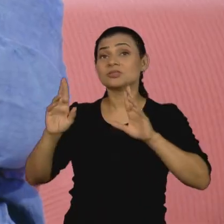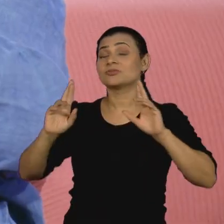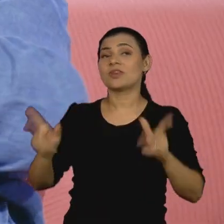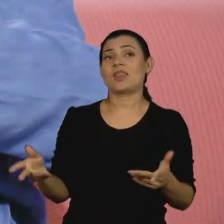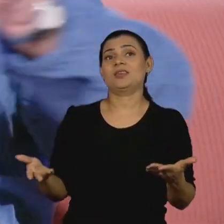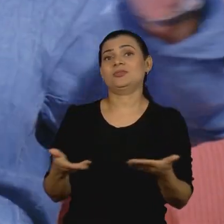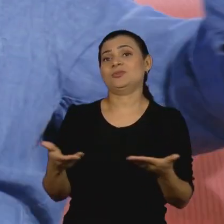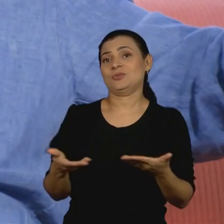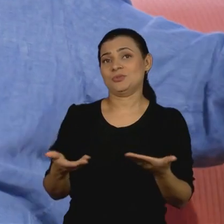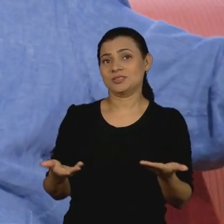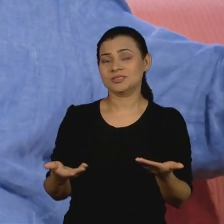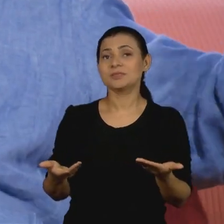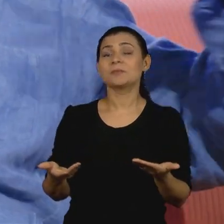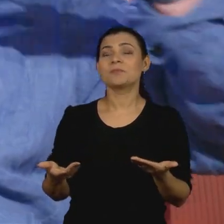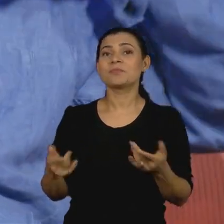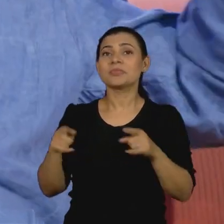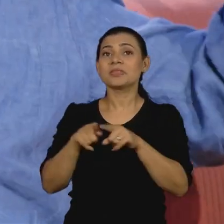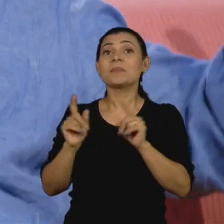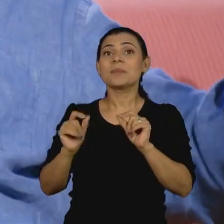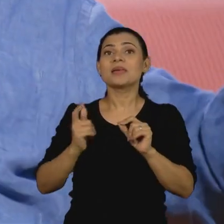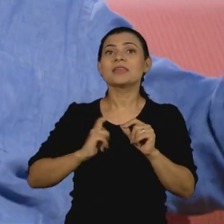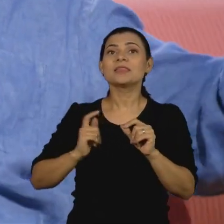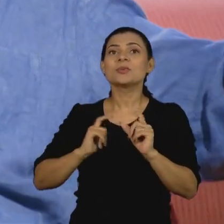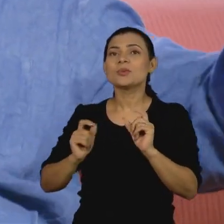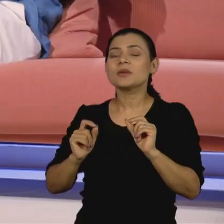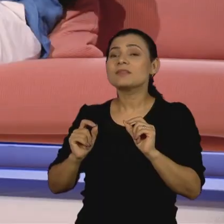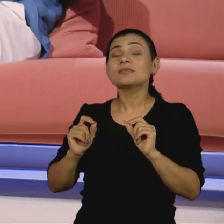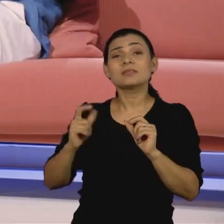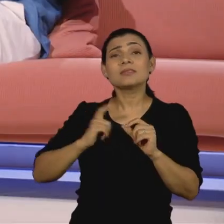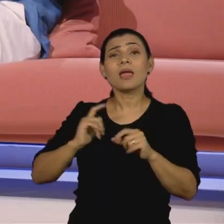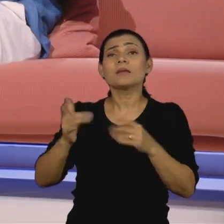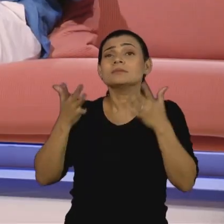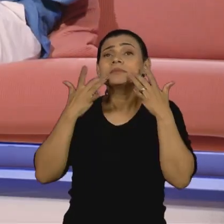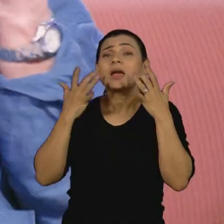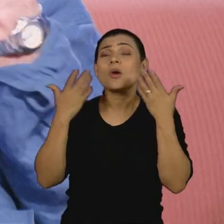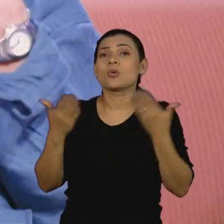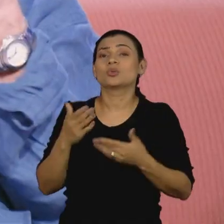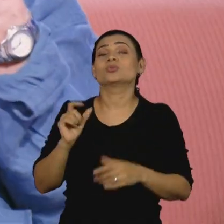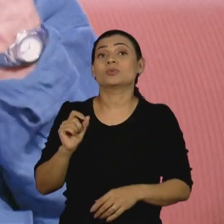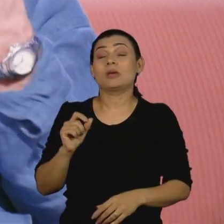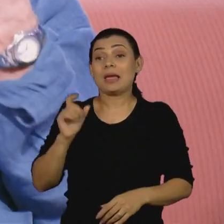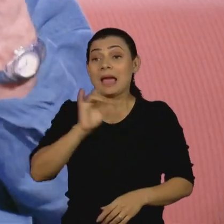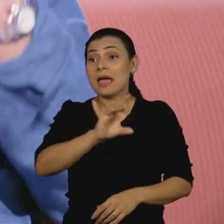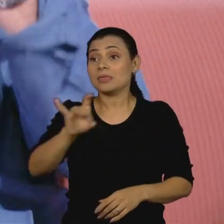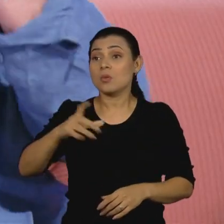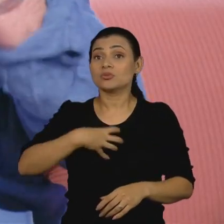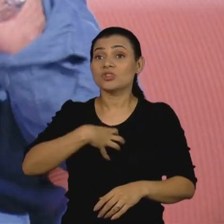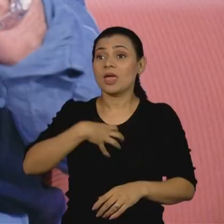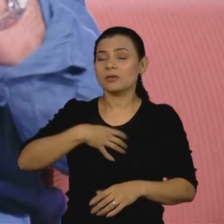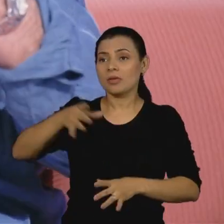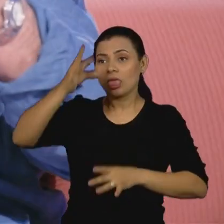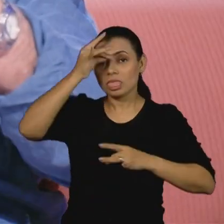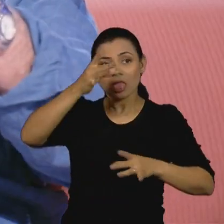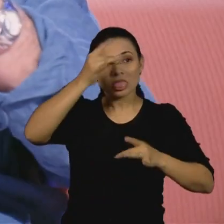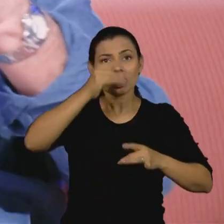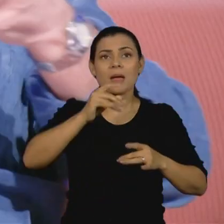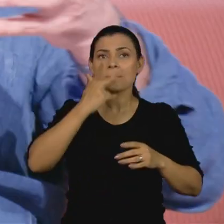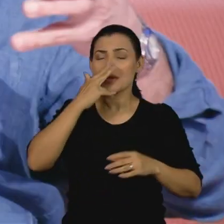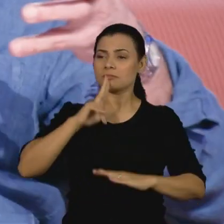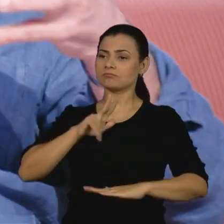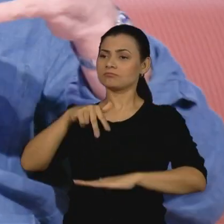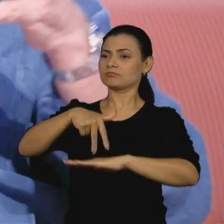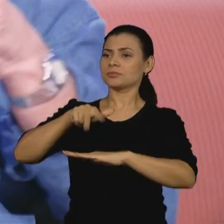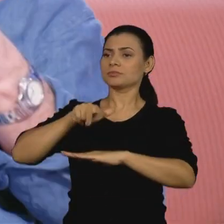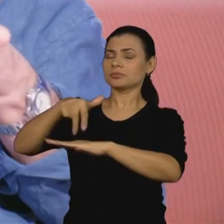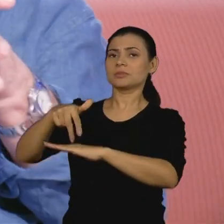claro. Aquele um fala... A discussão do poder. Né? Porque cada um que fala parece que é aquele cara que está com a razão.